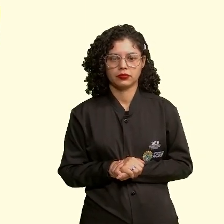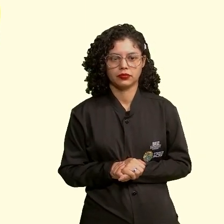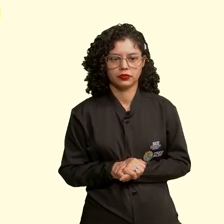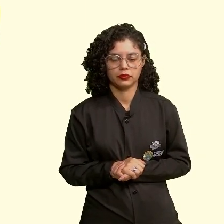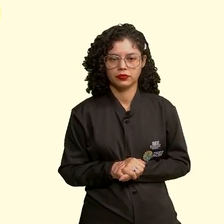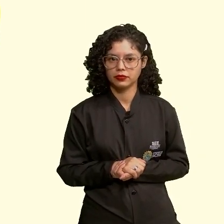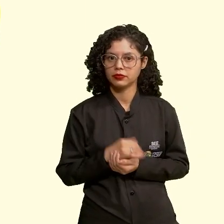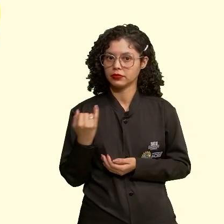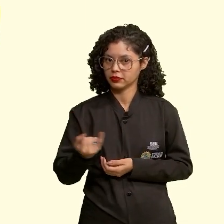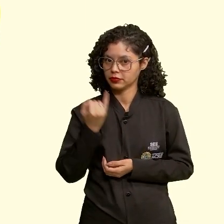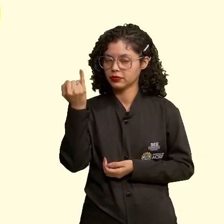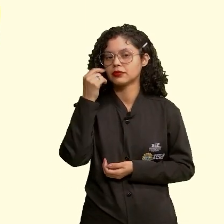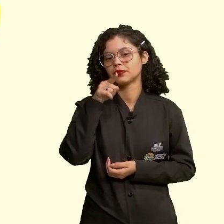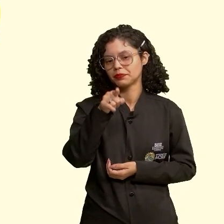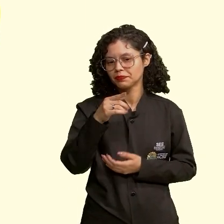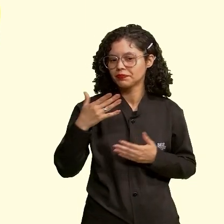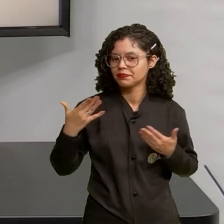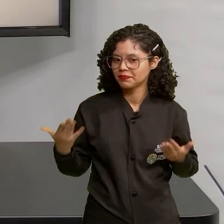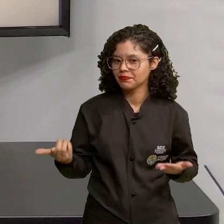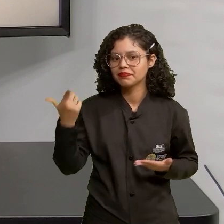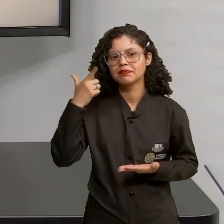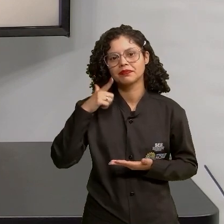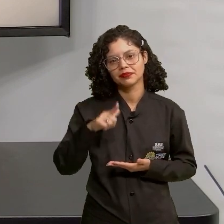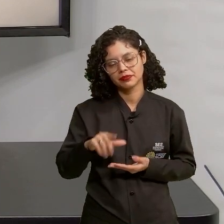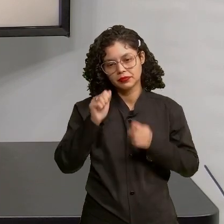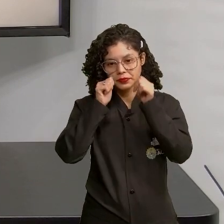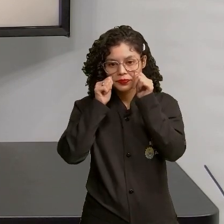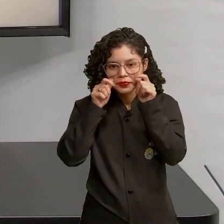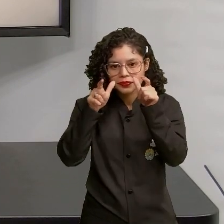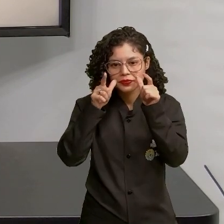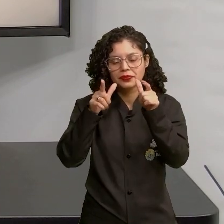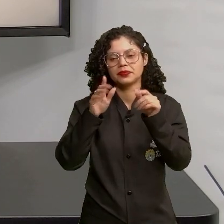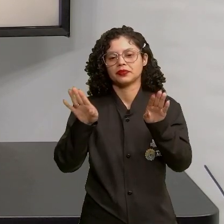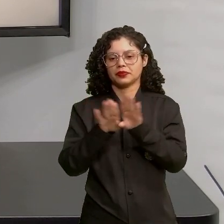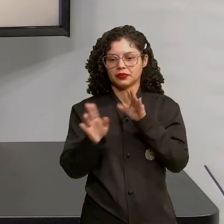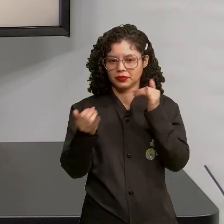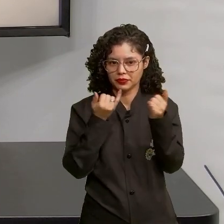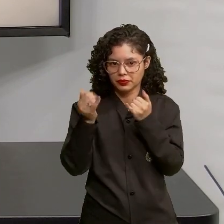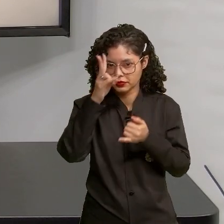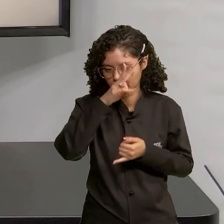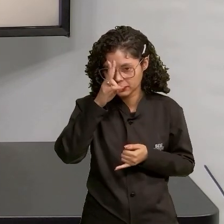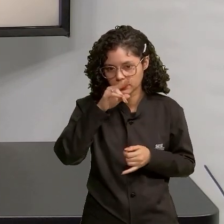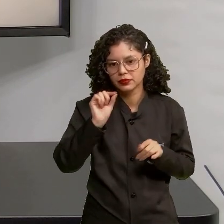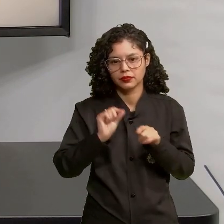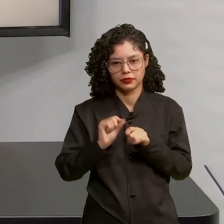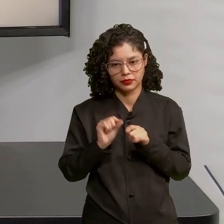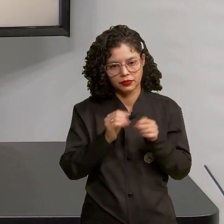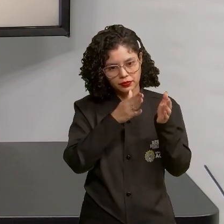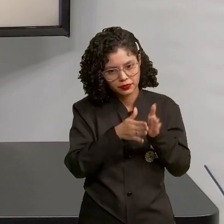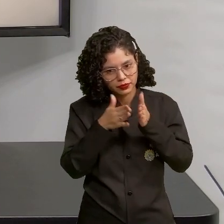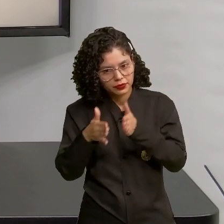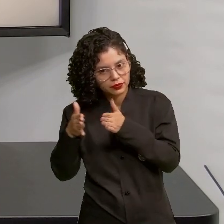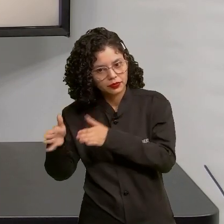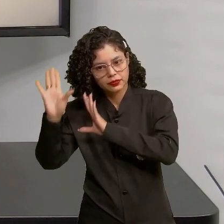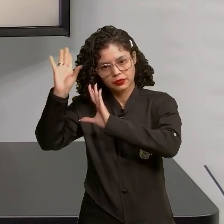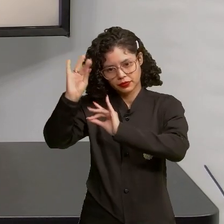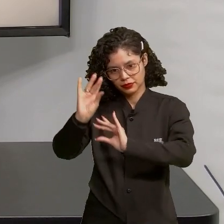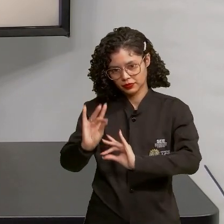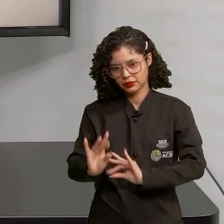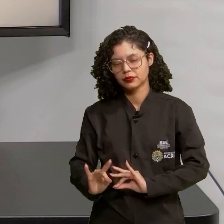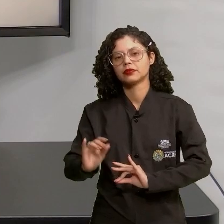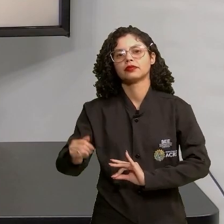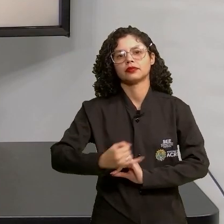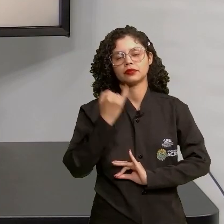É muito importante que você tenha aí se atentado às informações. Lembra que a gente foi passando os instrumentos